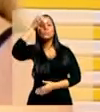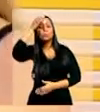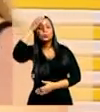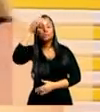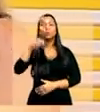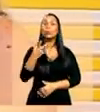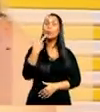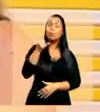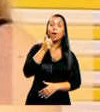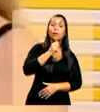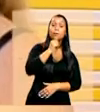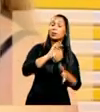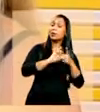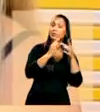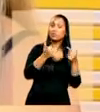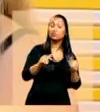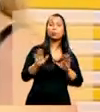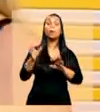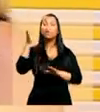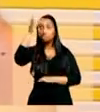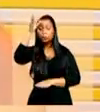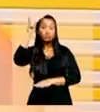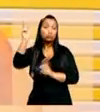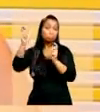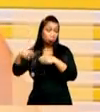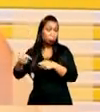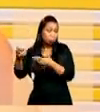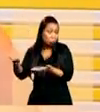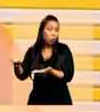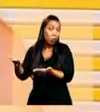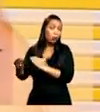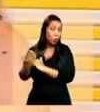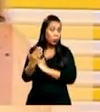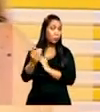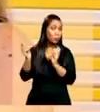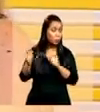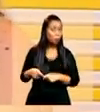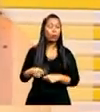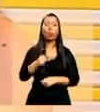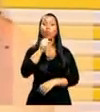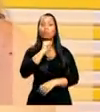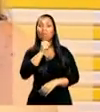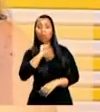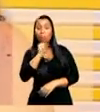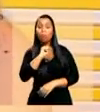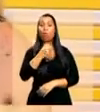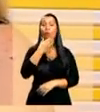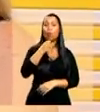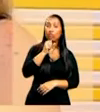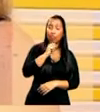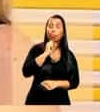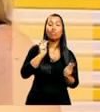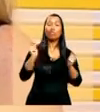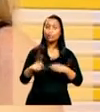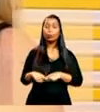tio, né? Às vezes o pai e a mãe não estão disponíveis, mas tem um tio que está, uma avó, um